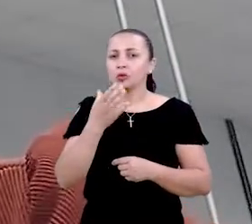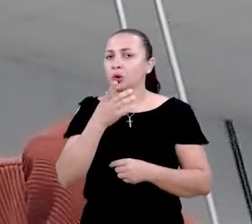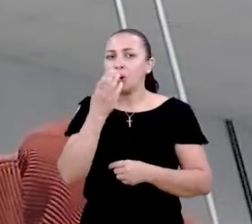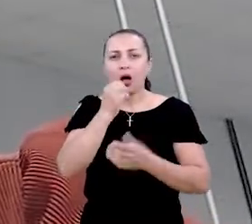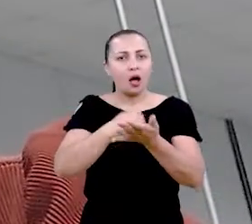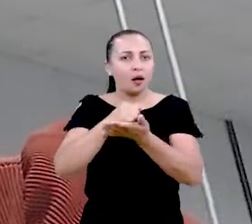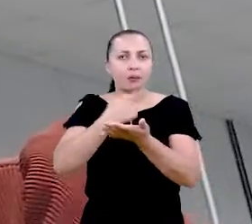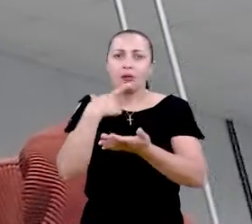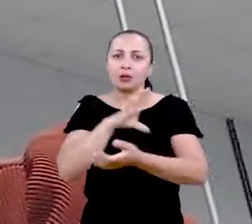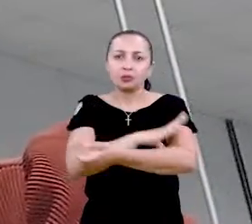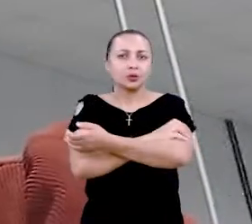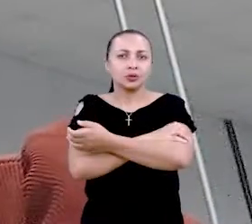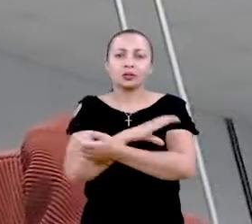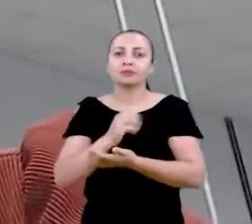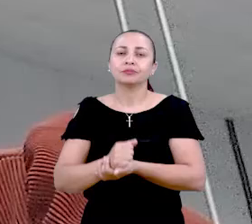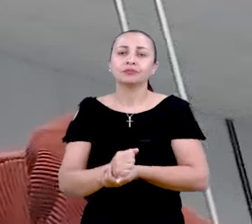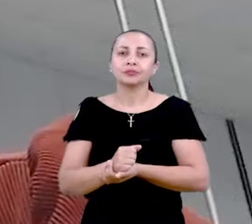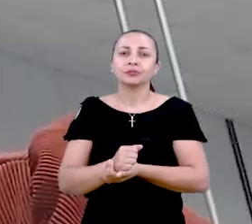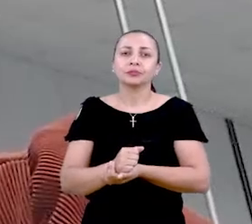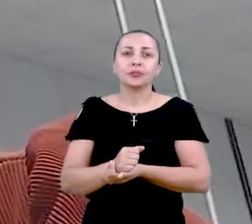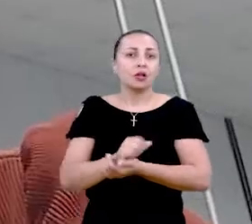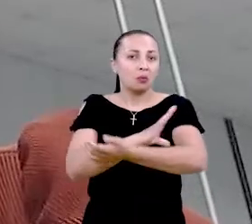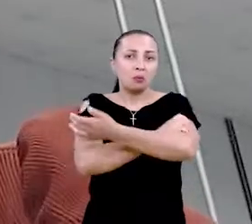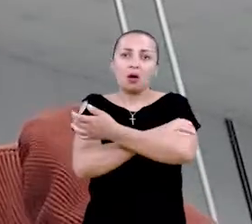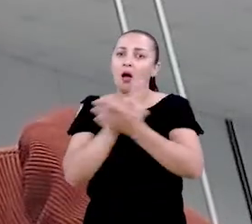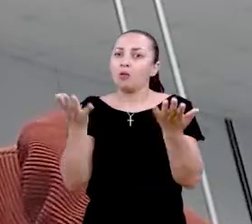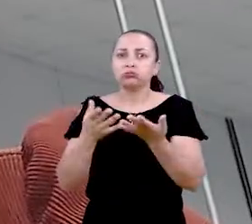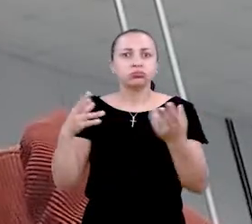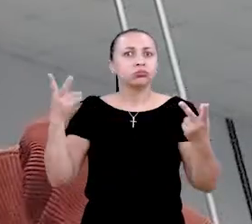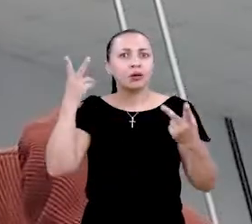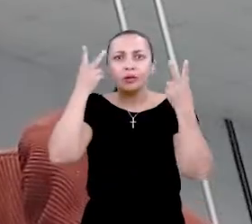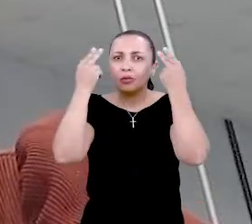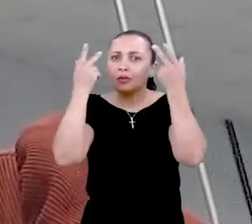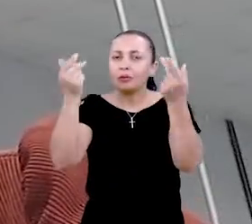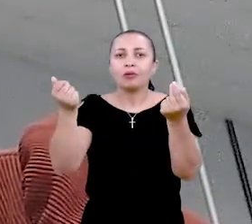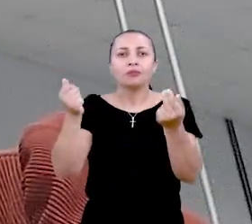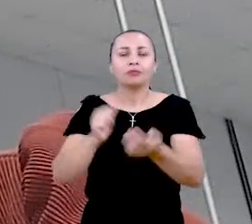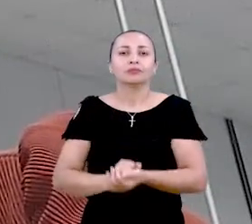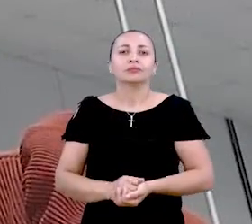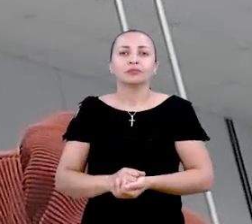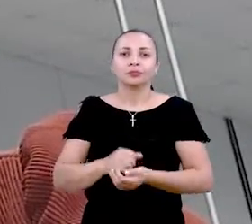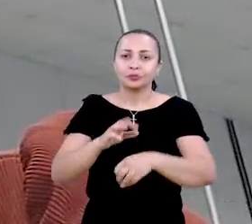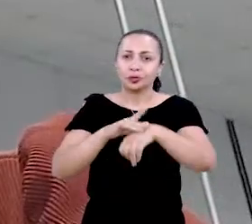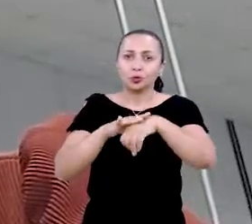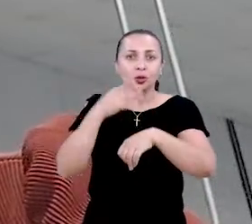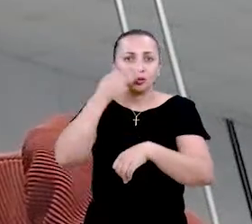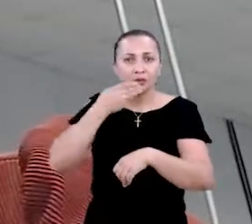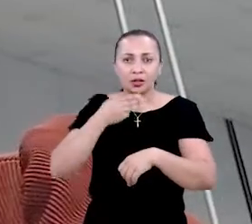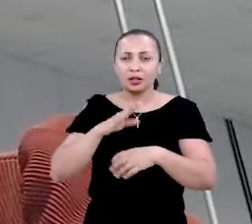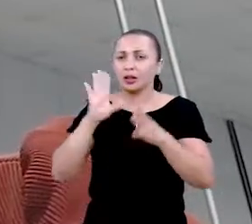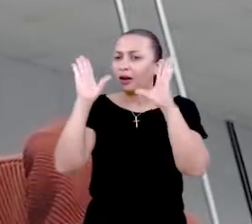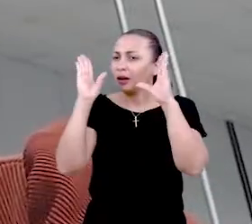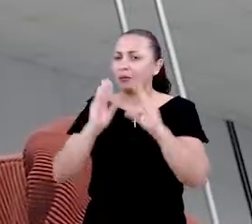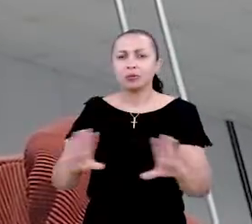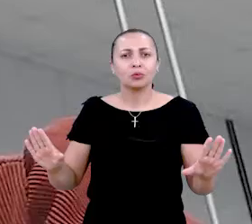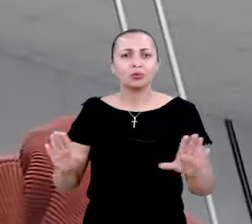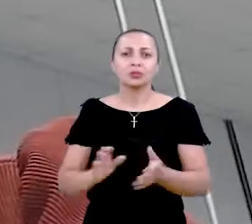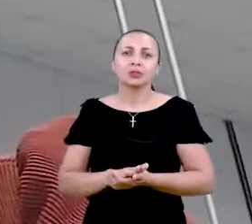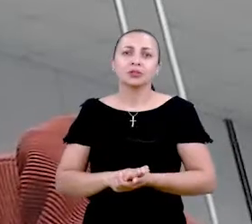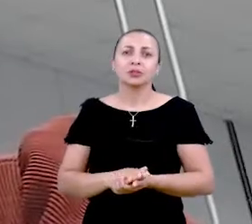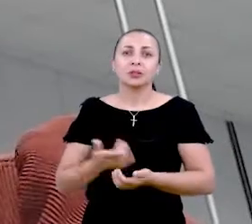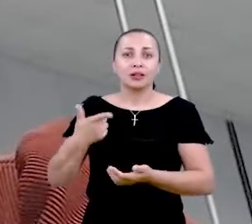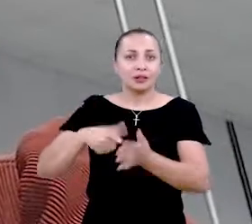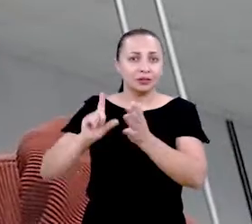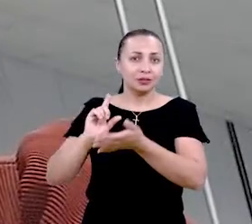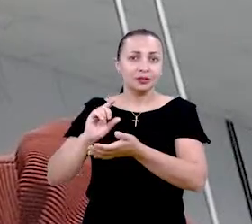pressão. A minha pressão hoje é absolutamente estável. A resistência à insulina, insulina que acho que no máximo é 24, a minha